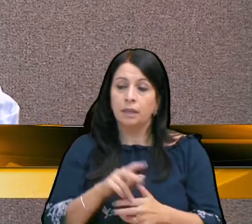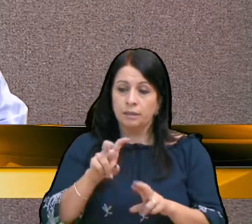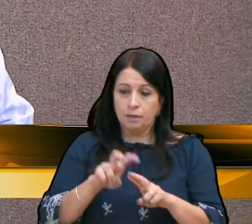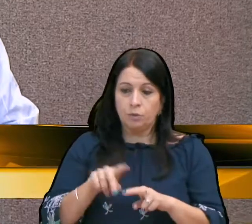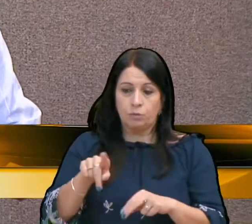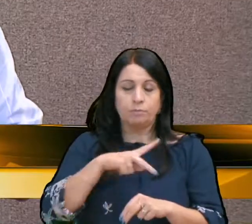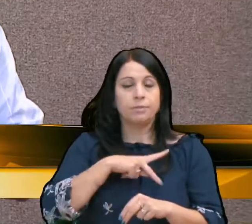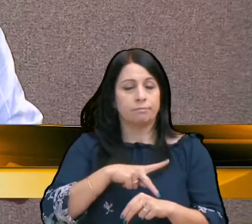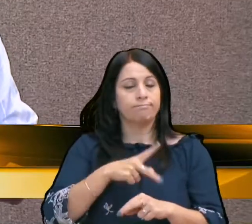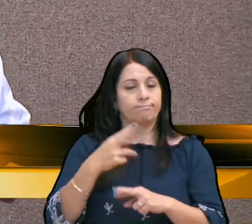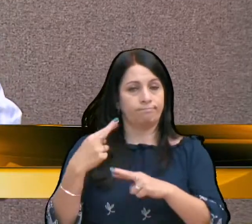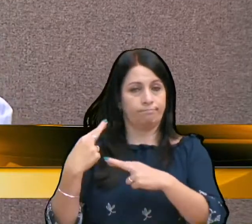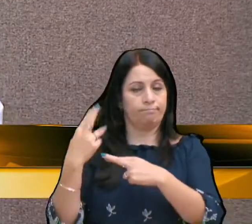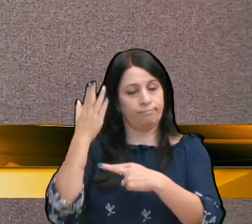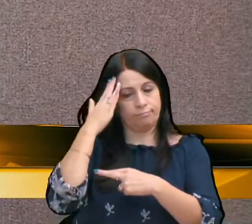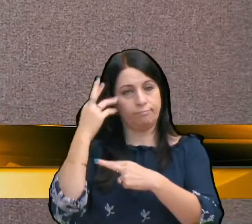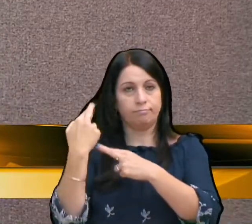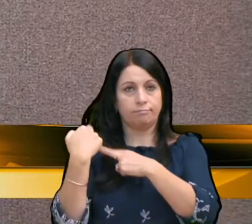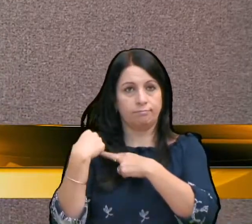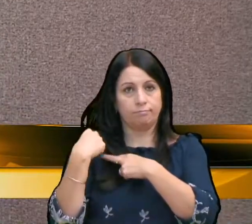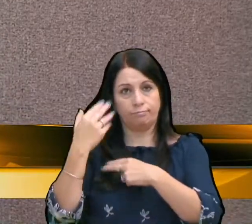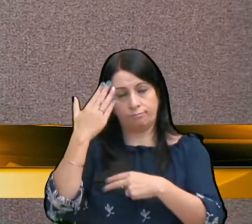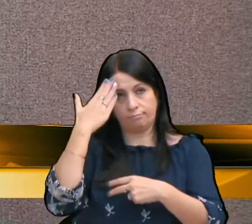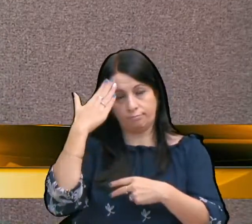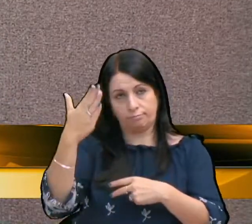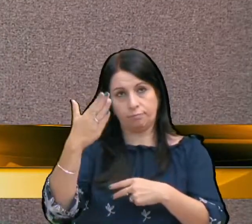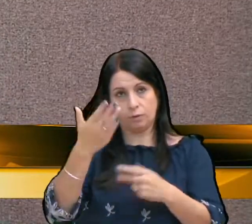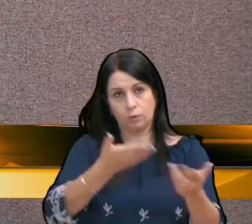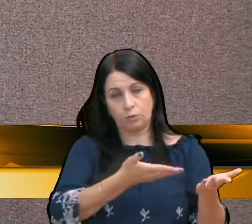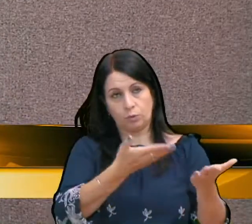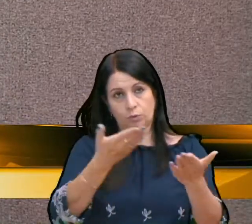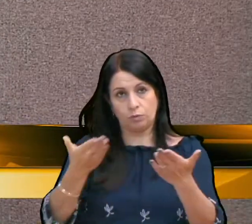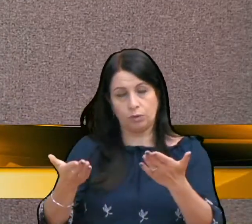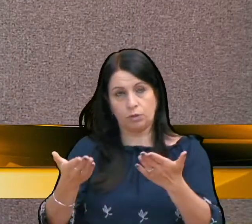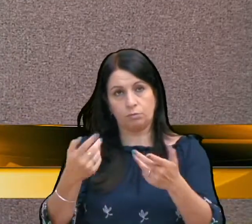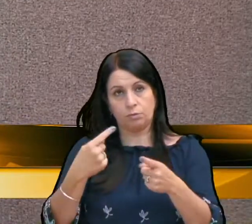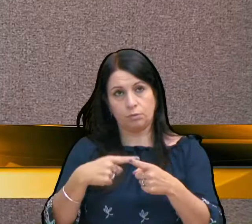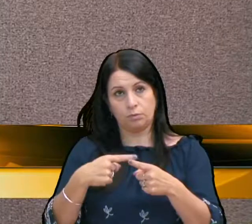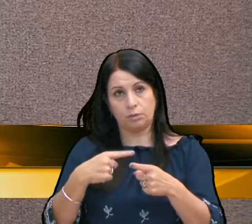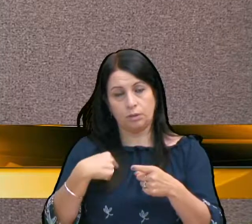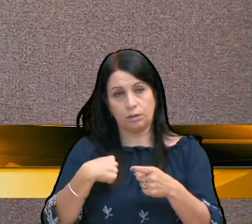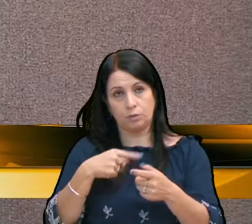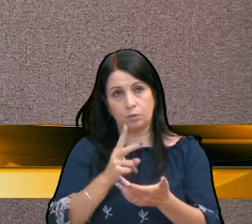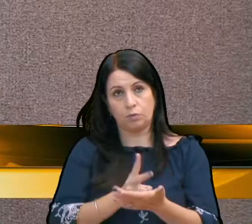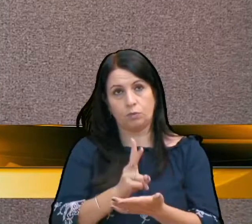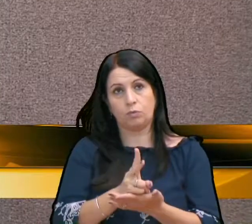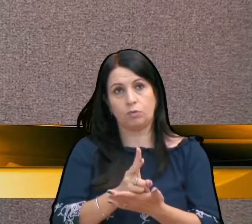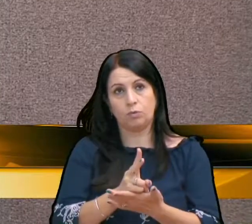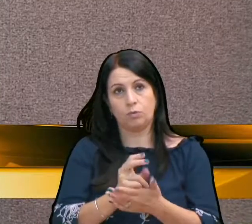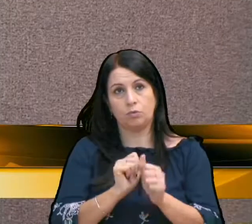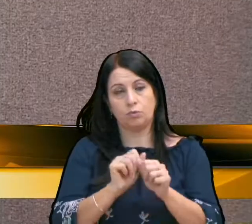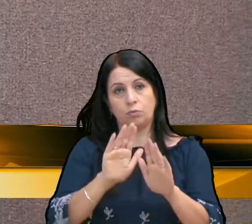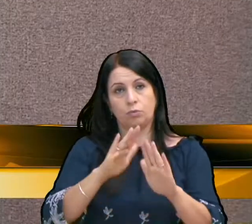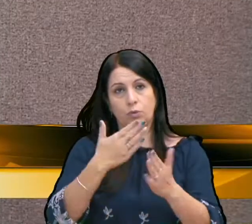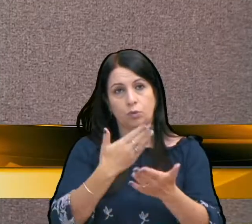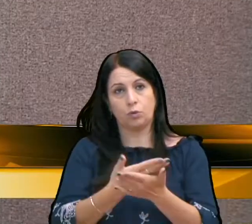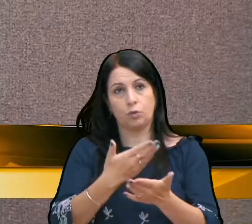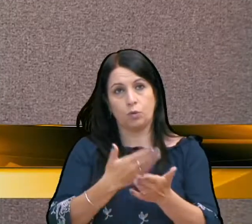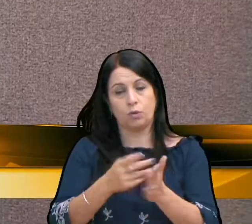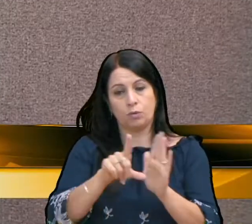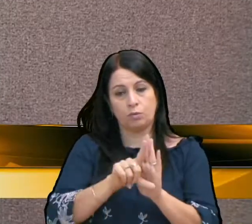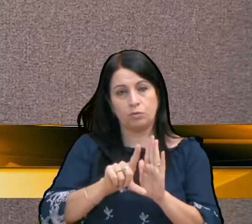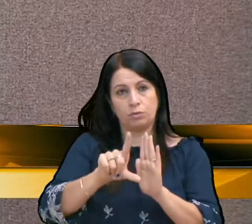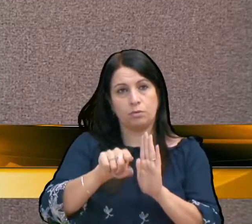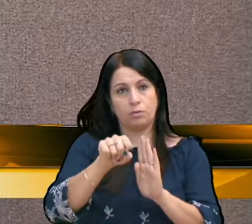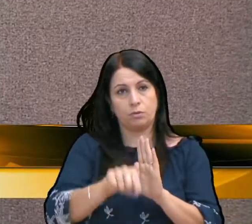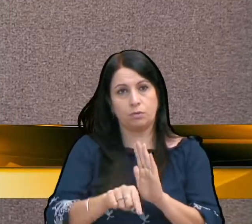da responsabilidade que se tem, e queria agradecer também ao convite feito para que eu continuasse à frente da Escola do Legislativo.